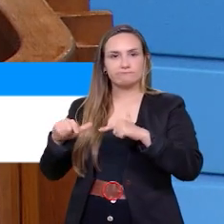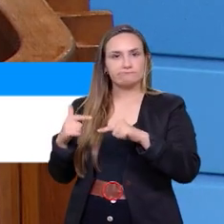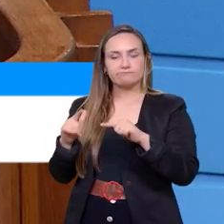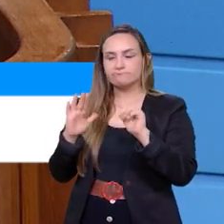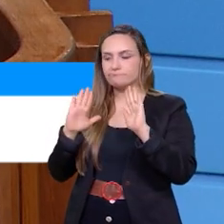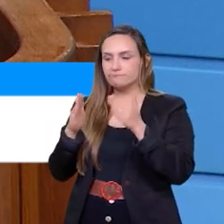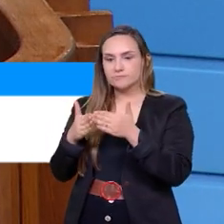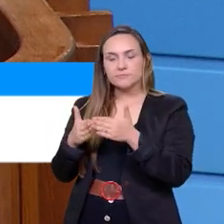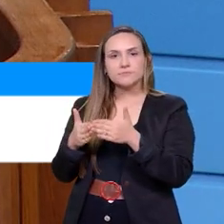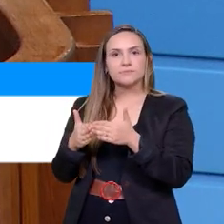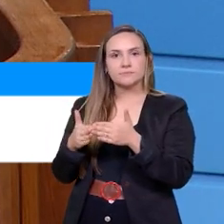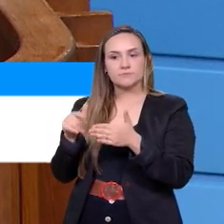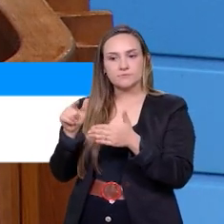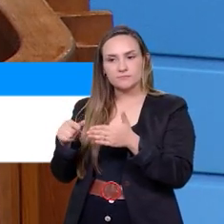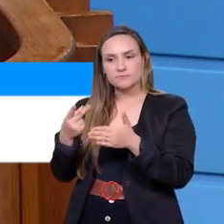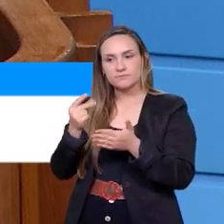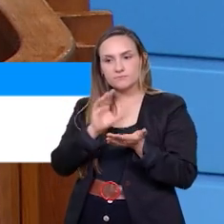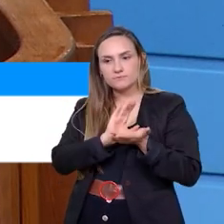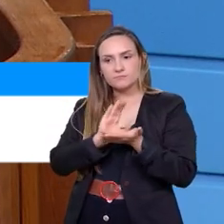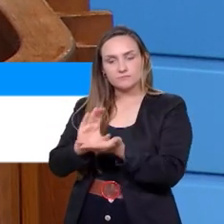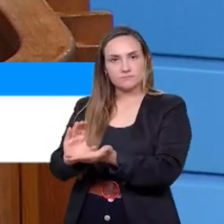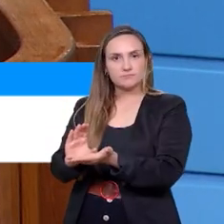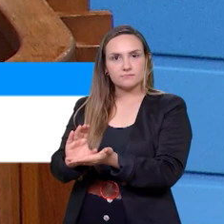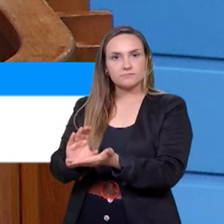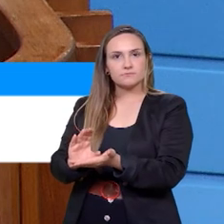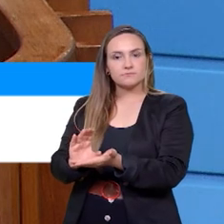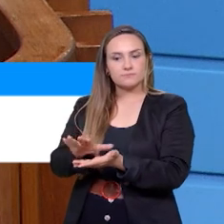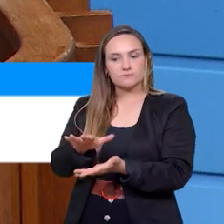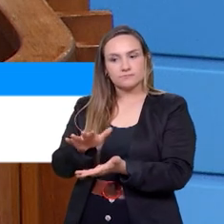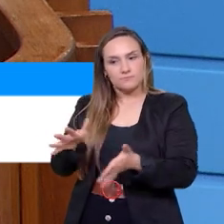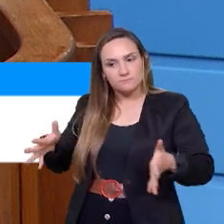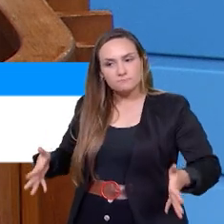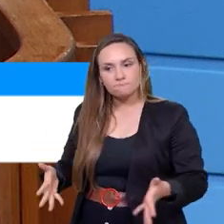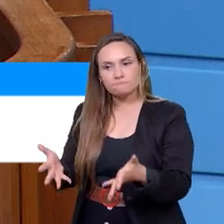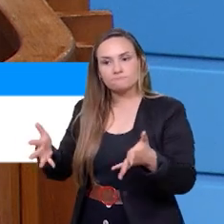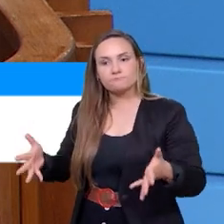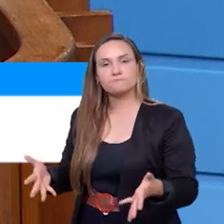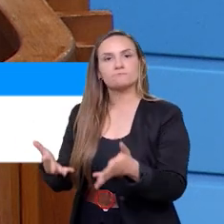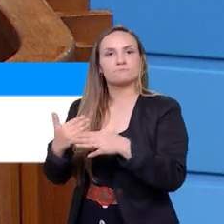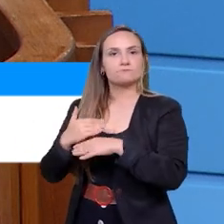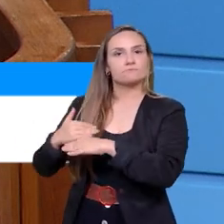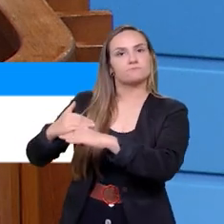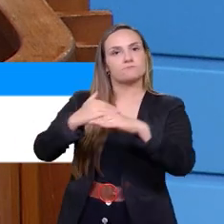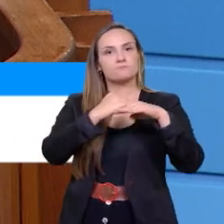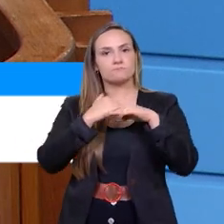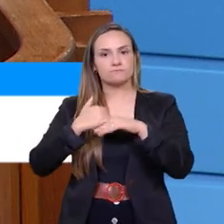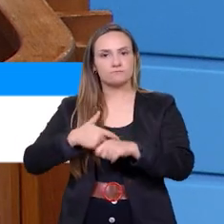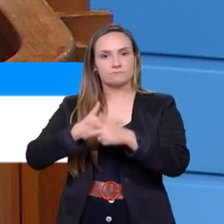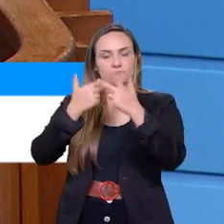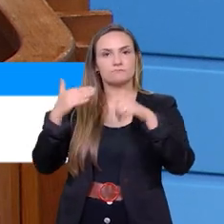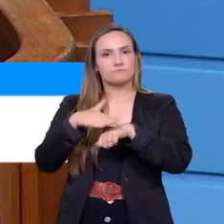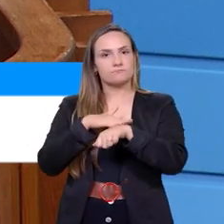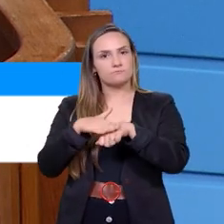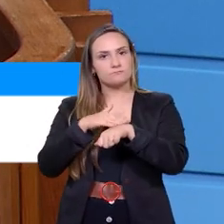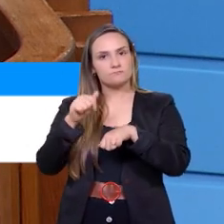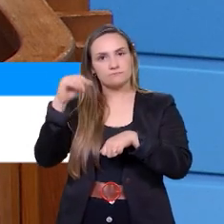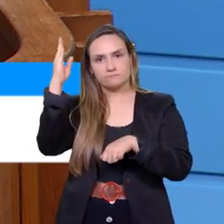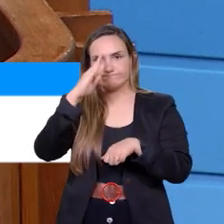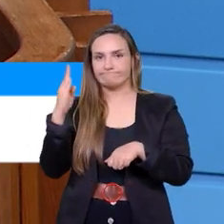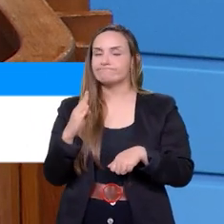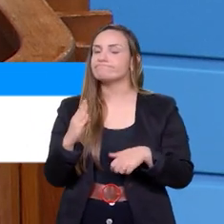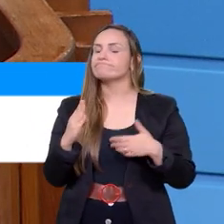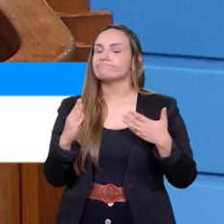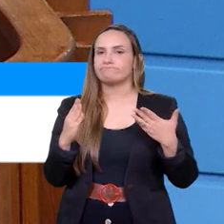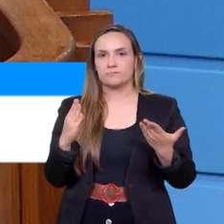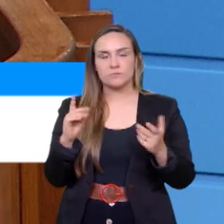tipo de ação de atividade de recursos destinados a promoção da Igualdade